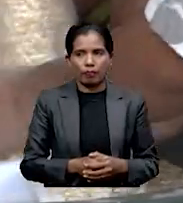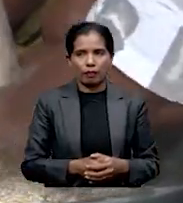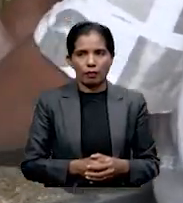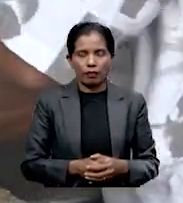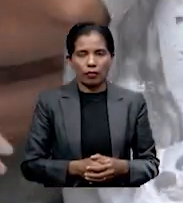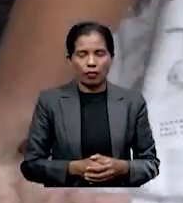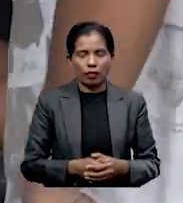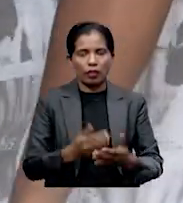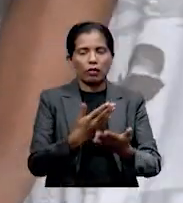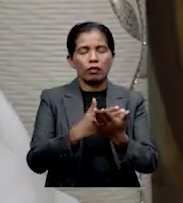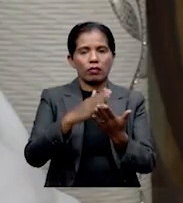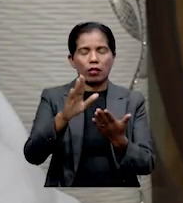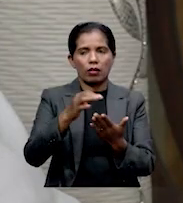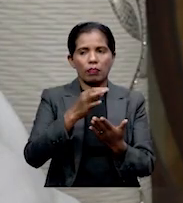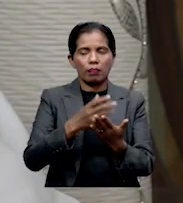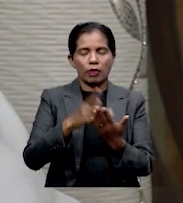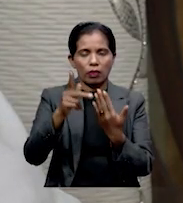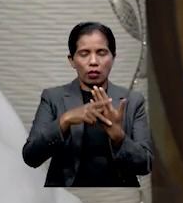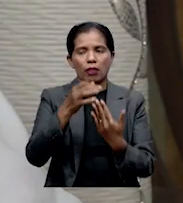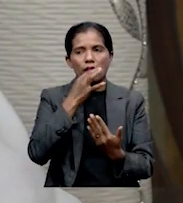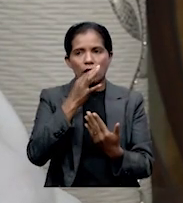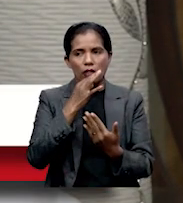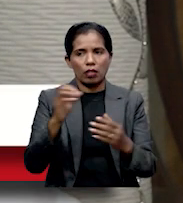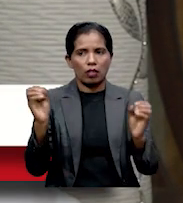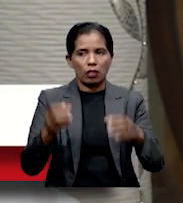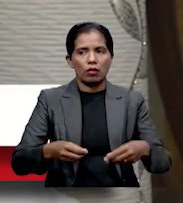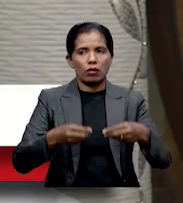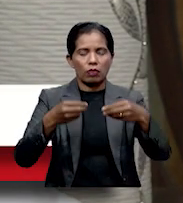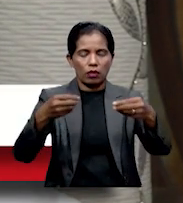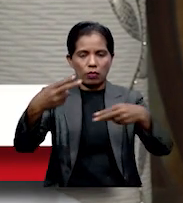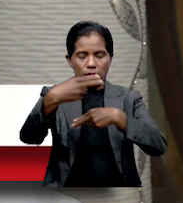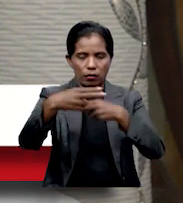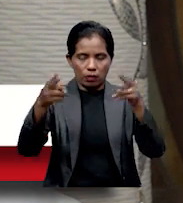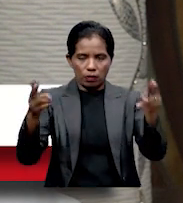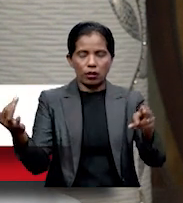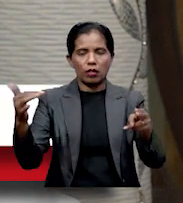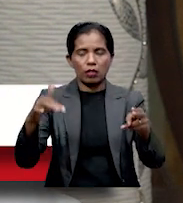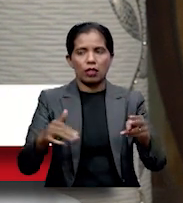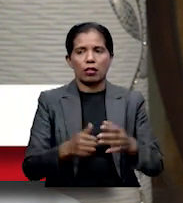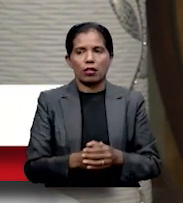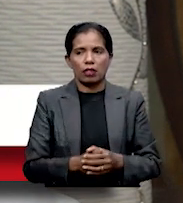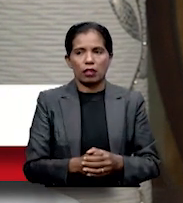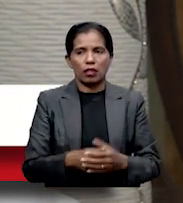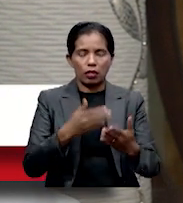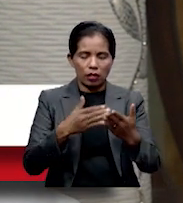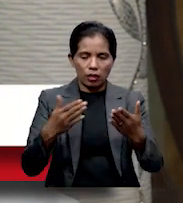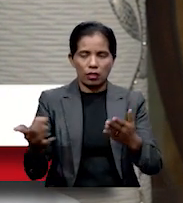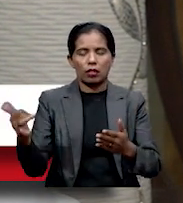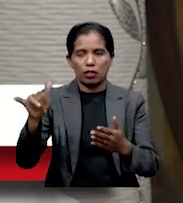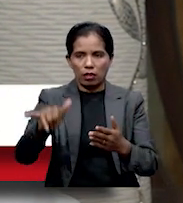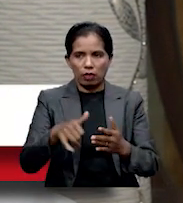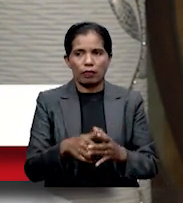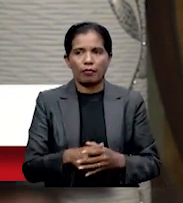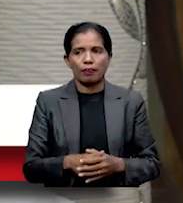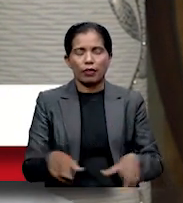fornesi. Lahau lembin dia tambah hau fole tarmazen ba sira luga di iha provincia de produto balu. Ne produto